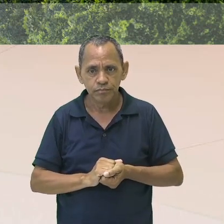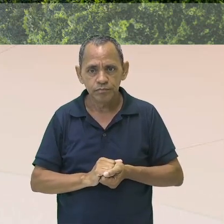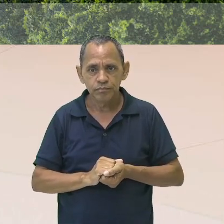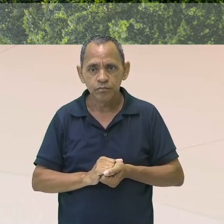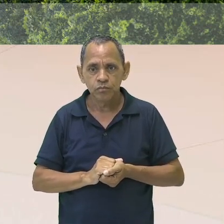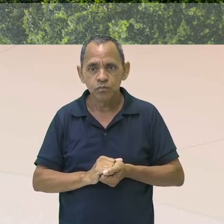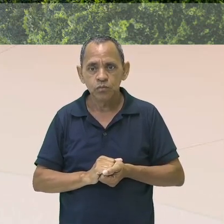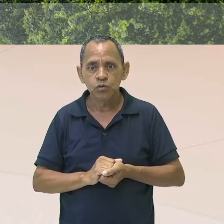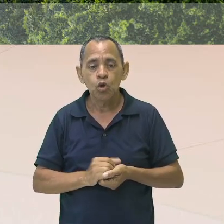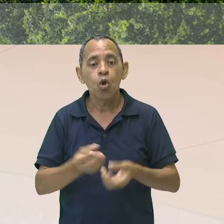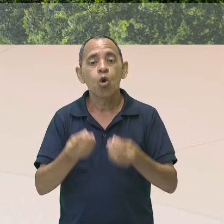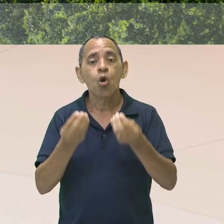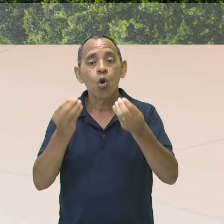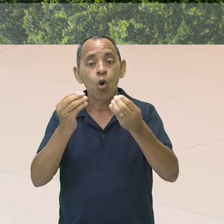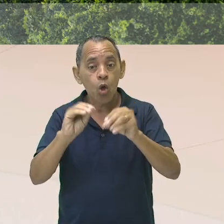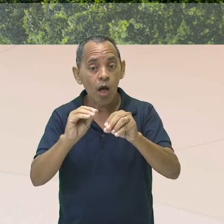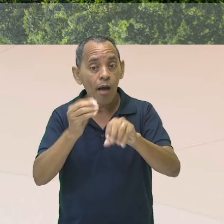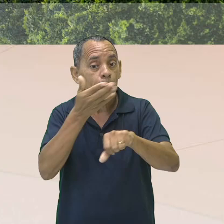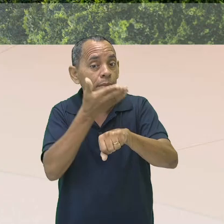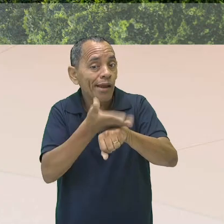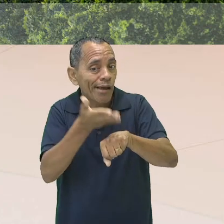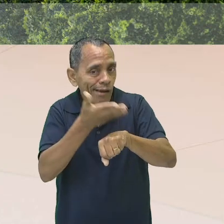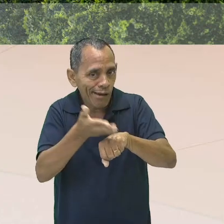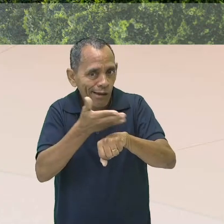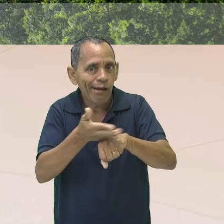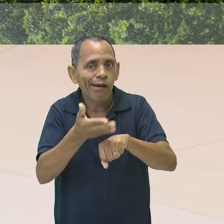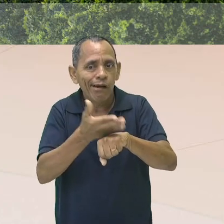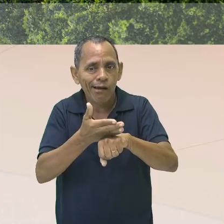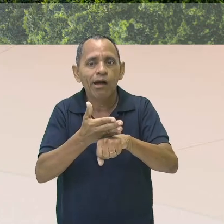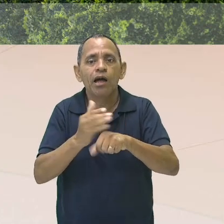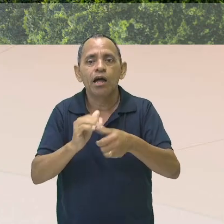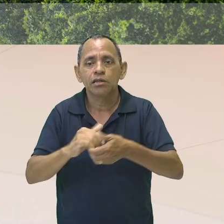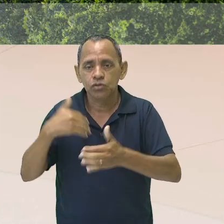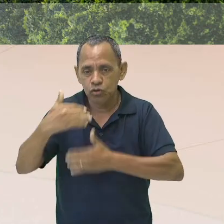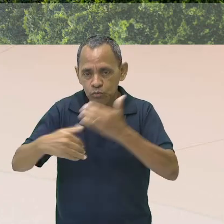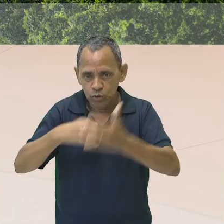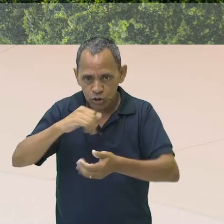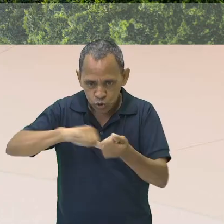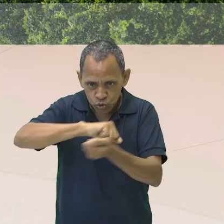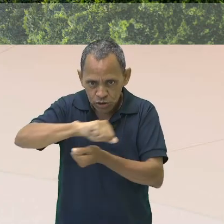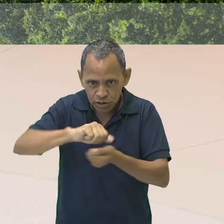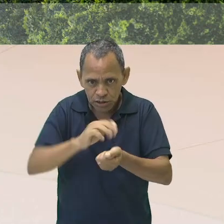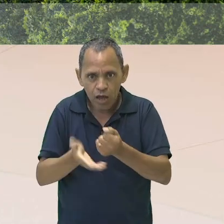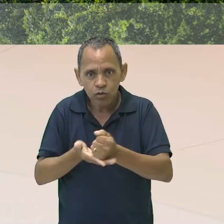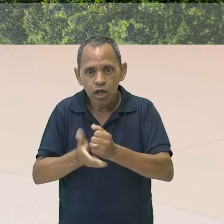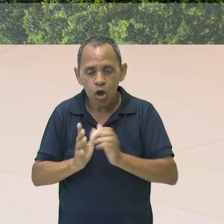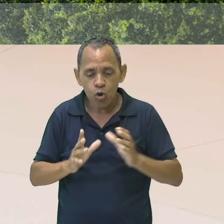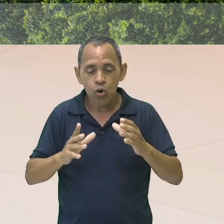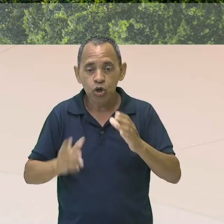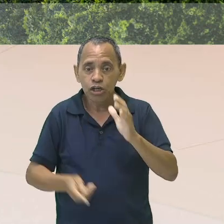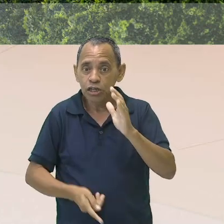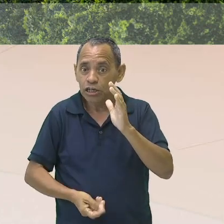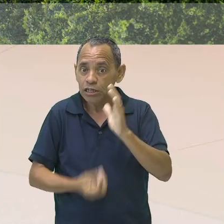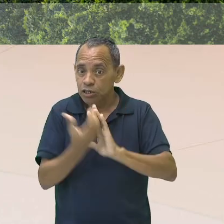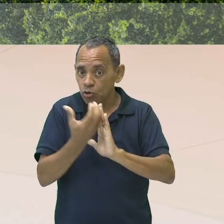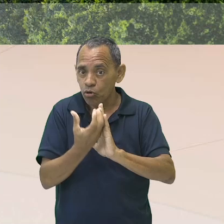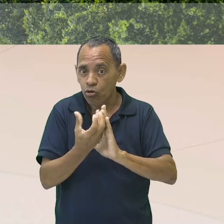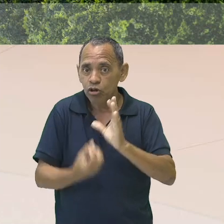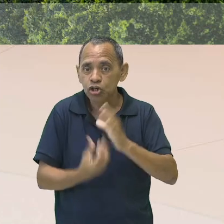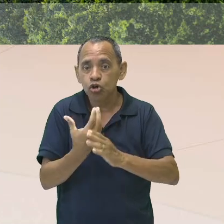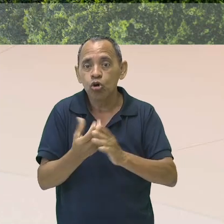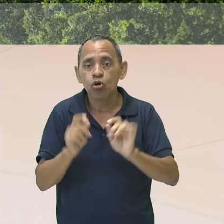colocado em prática, de fato, o desenvolvimento sustentável e também garantiu ali um conjunto de leis para que a gente não só protegesse o meio ambiente,